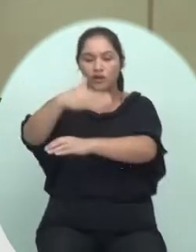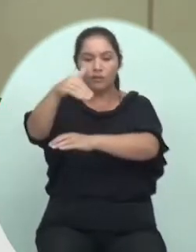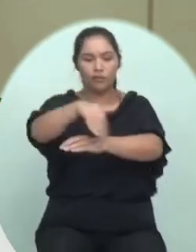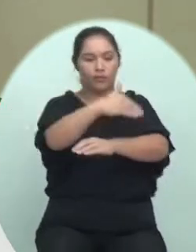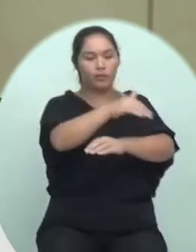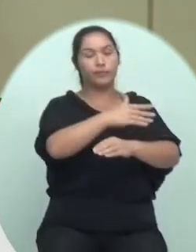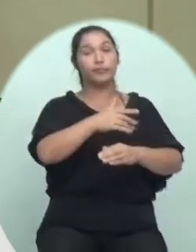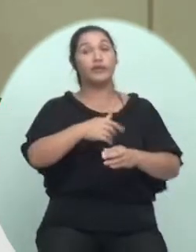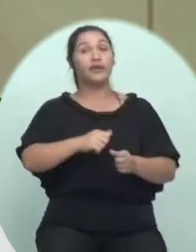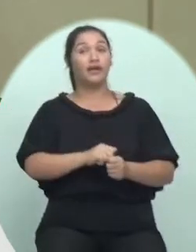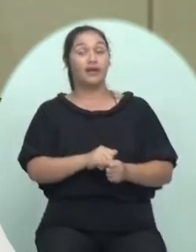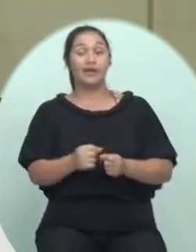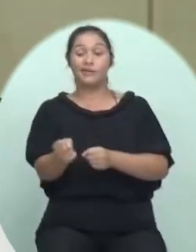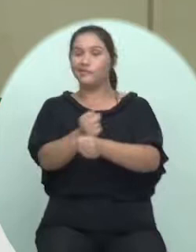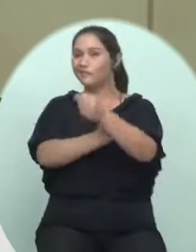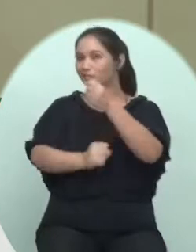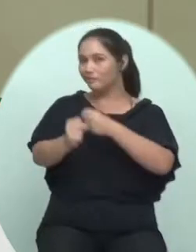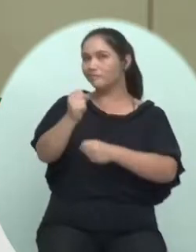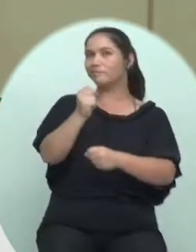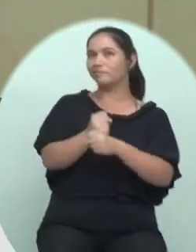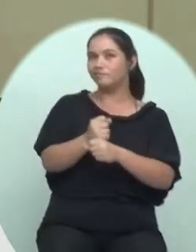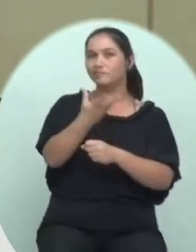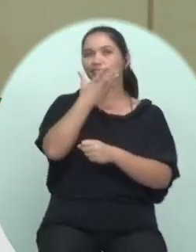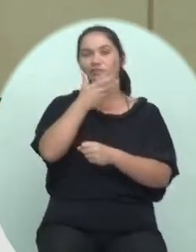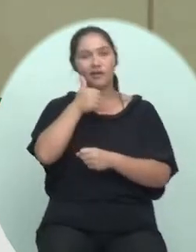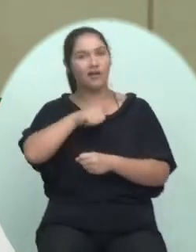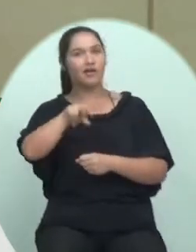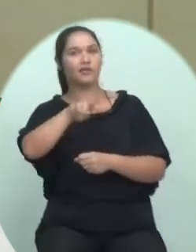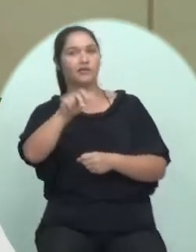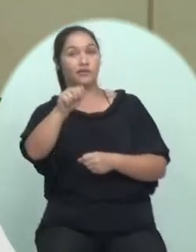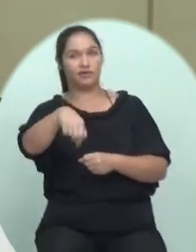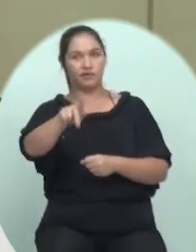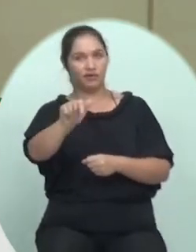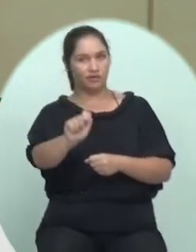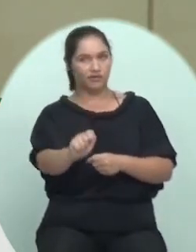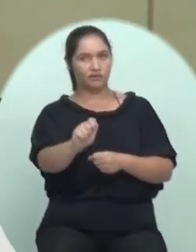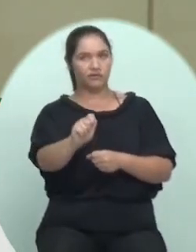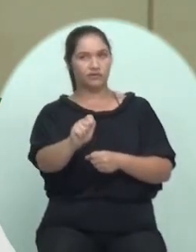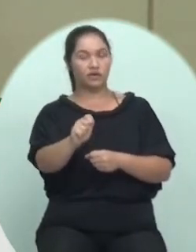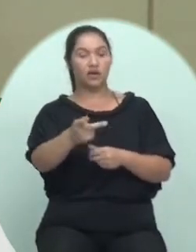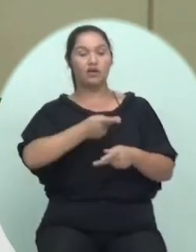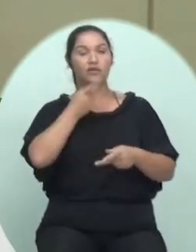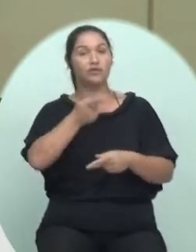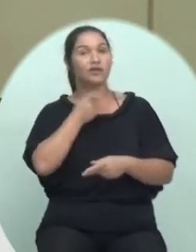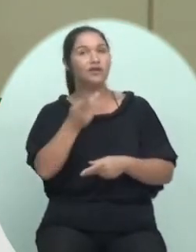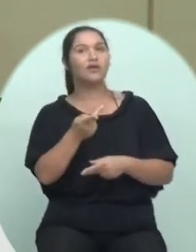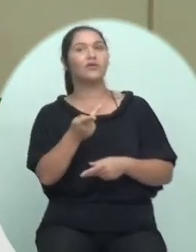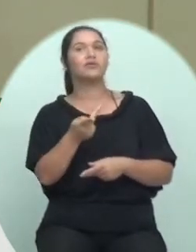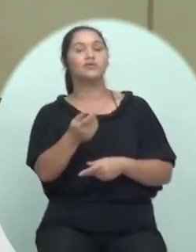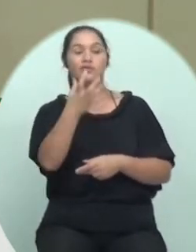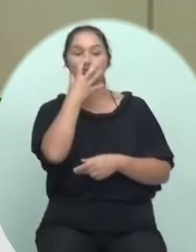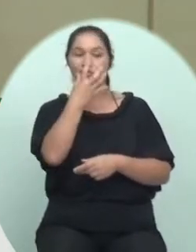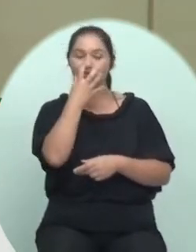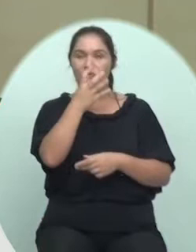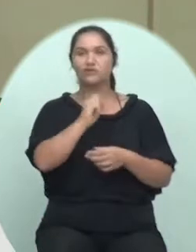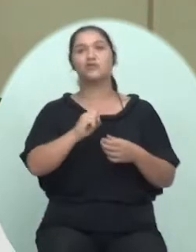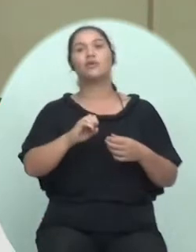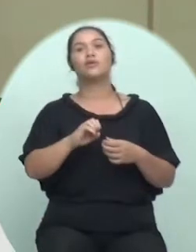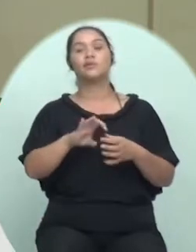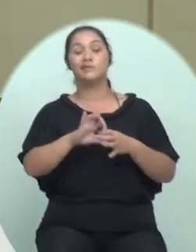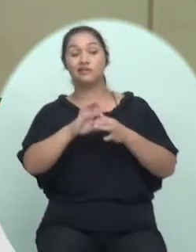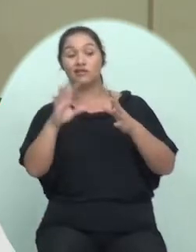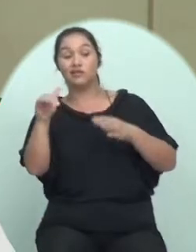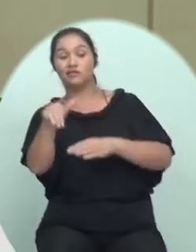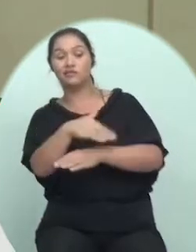vereadora Ângela levantou essa questão aqui, nós temos levantado desde 2017 essa questão dos cães,